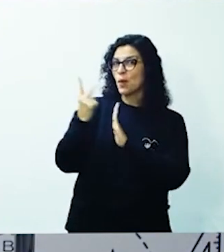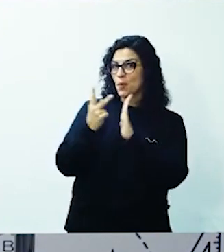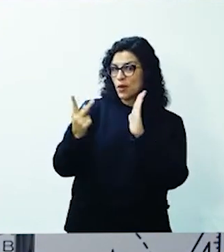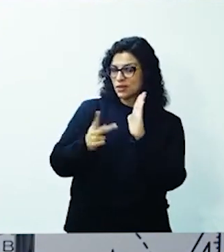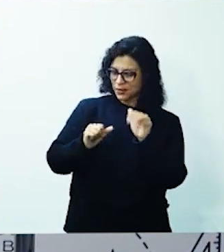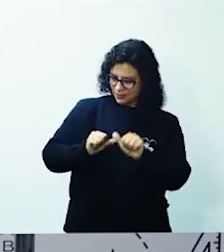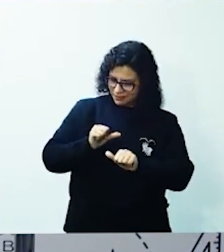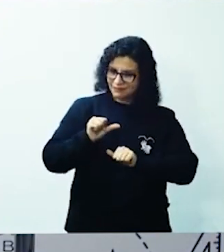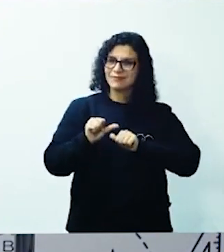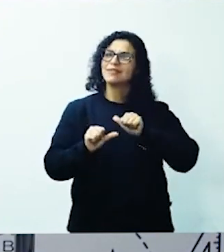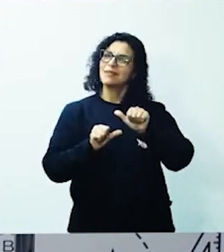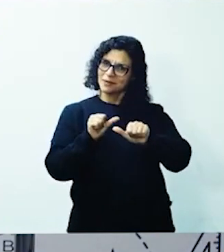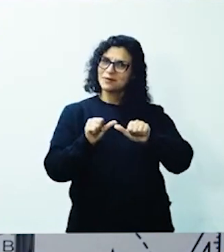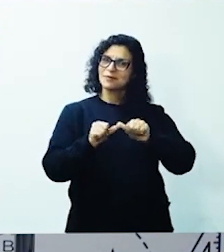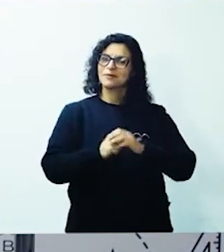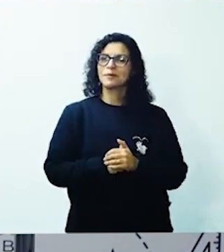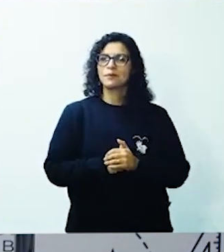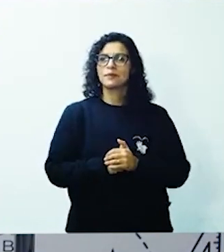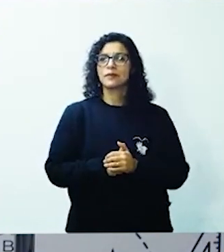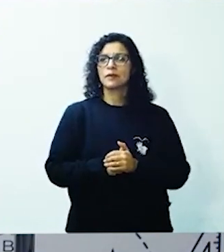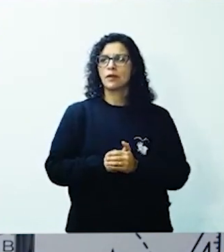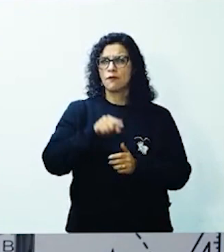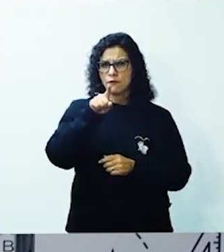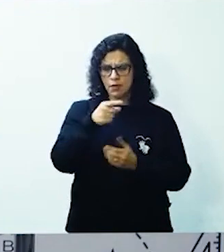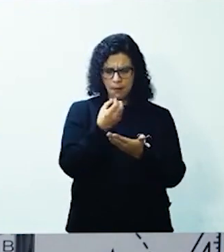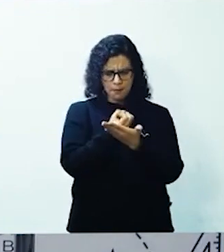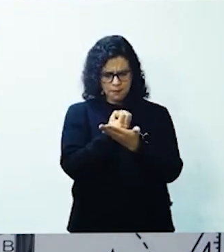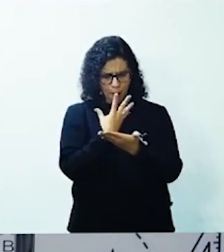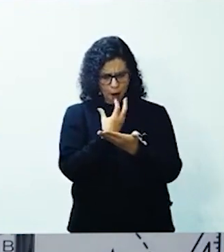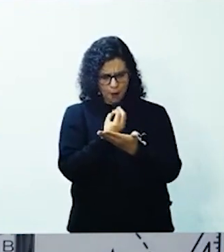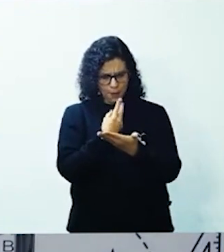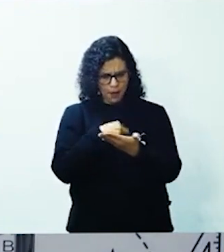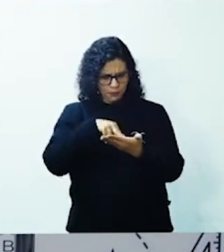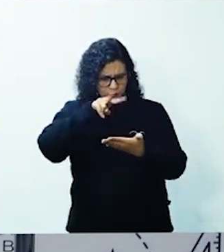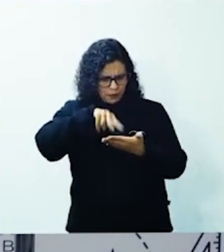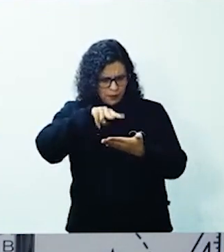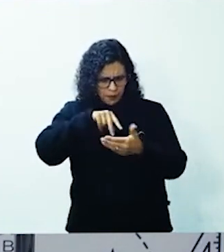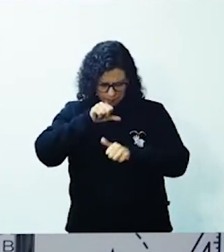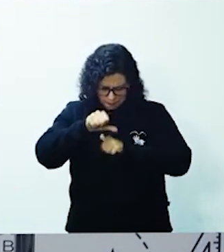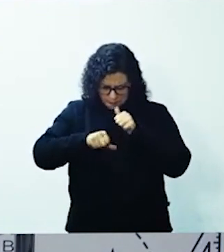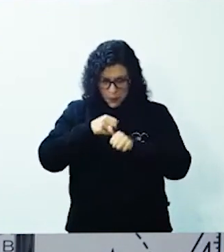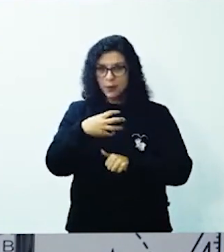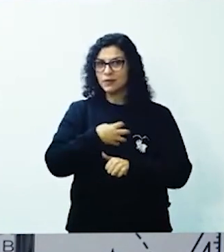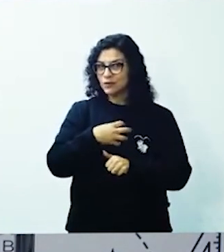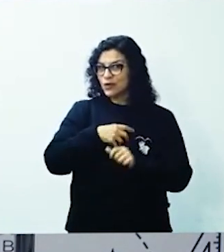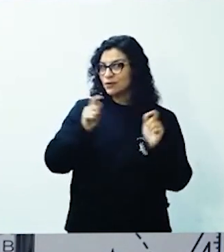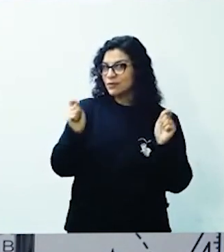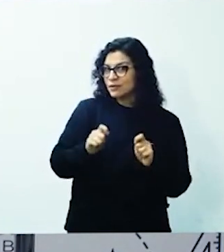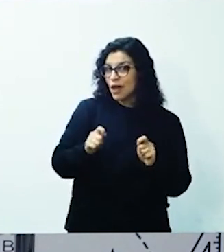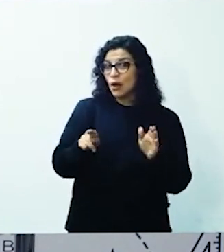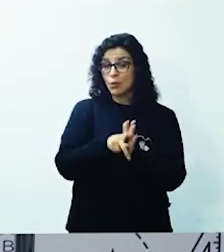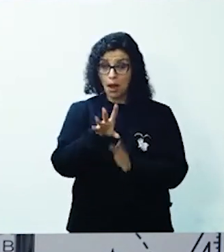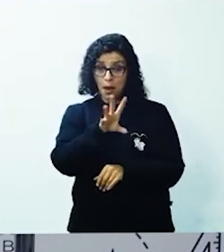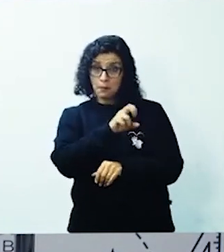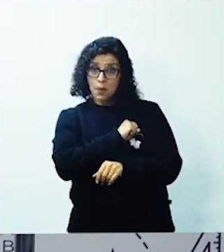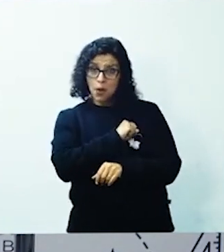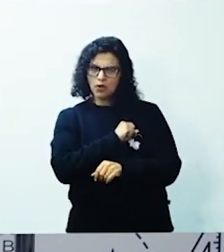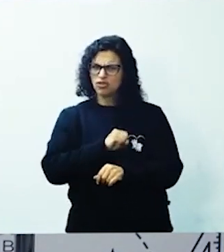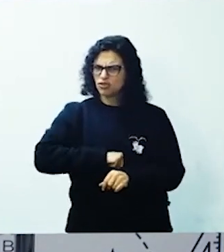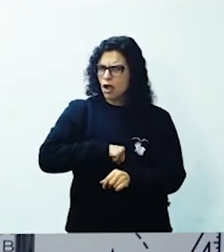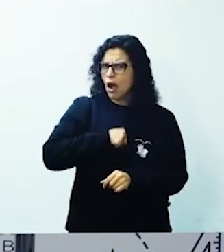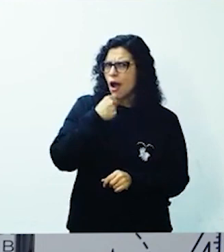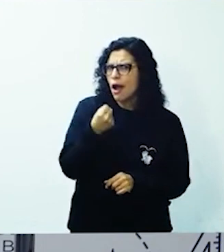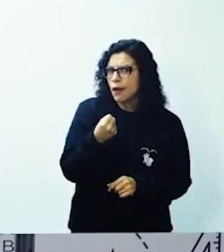que transforma. Será que está te passando essa ideia de transformação, de mudança, de amor, de